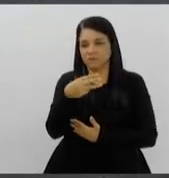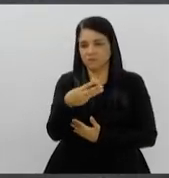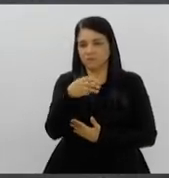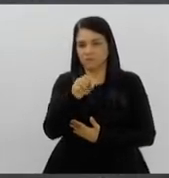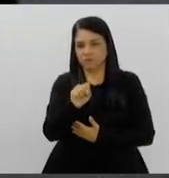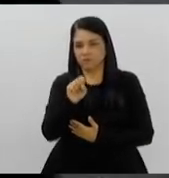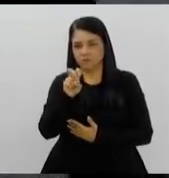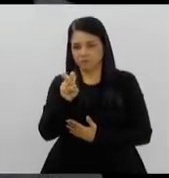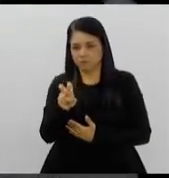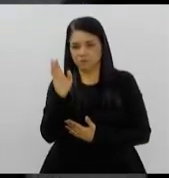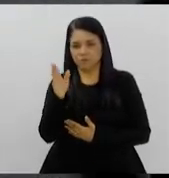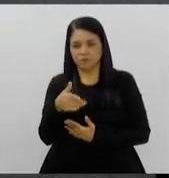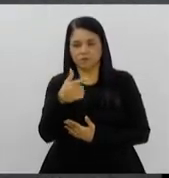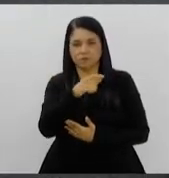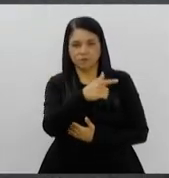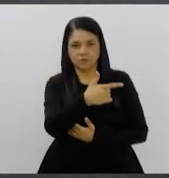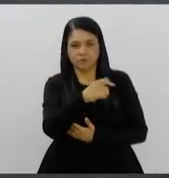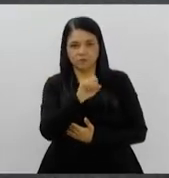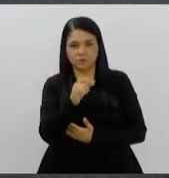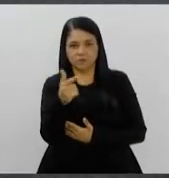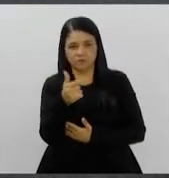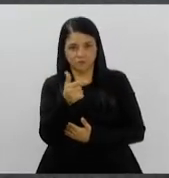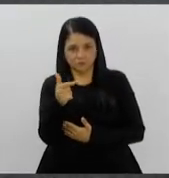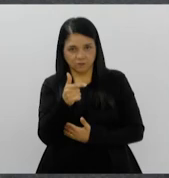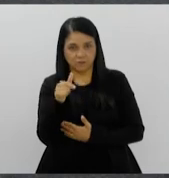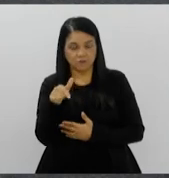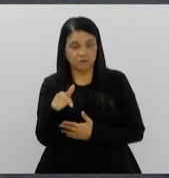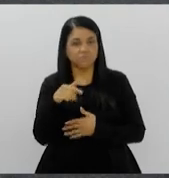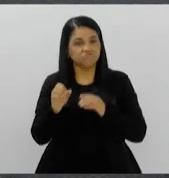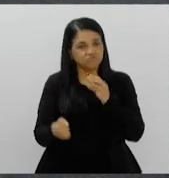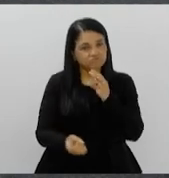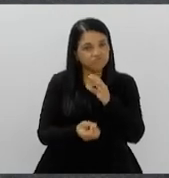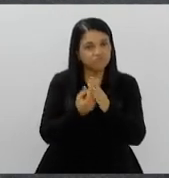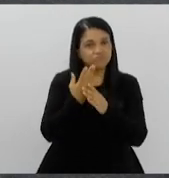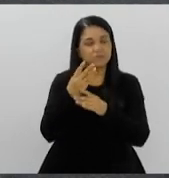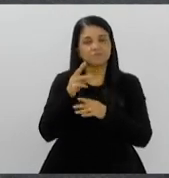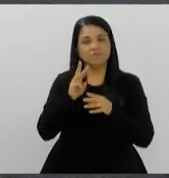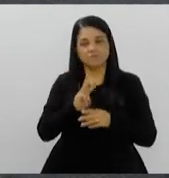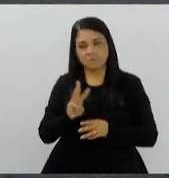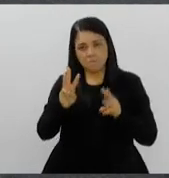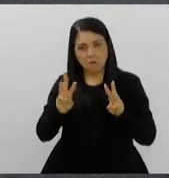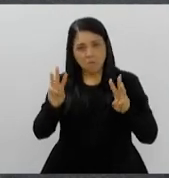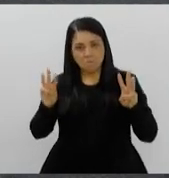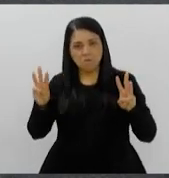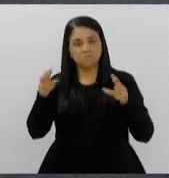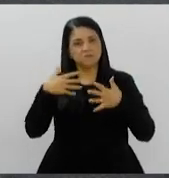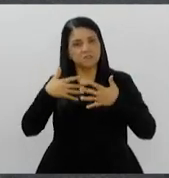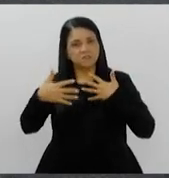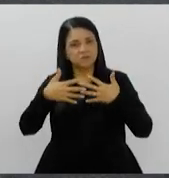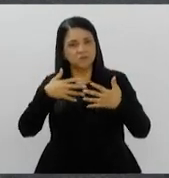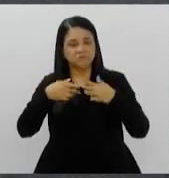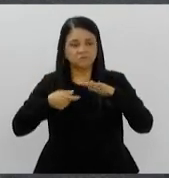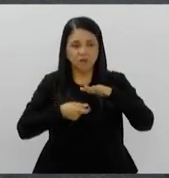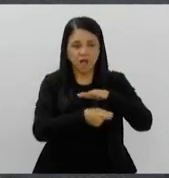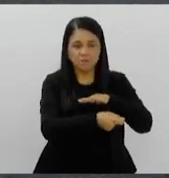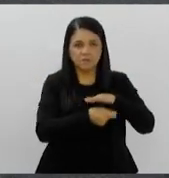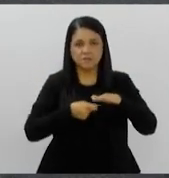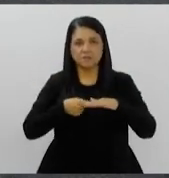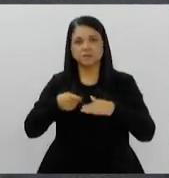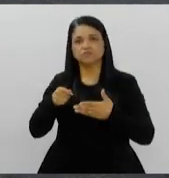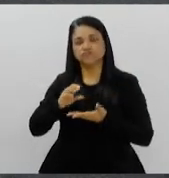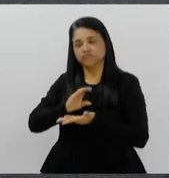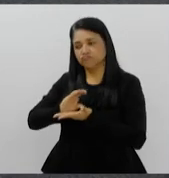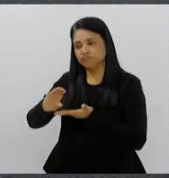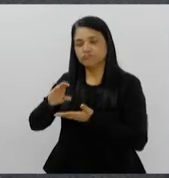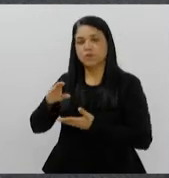5385/2022, da autoria do deputado Sérgio Fernandes, que dispõe sobre a criação do portal de transparência da aplicação de recursos do Fundeb no Estado do